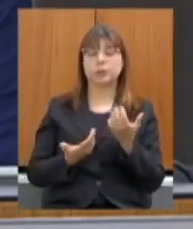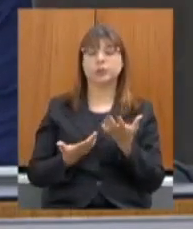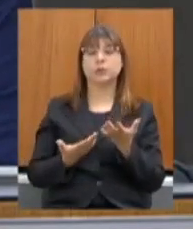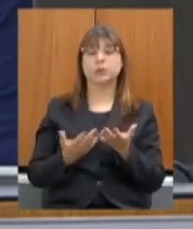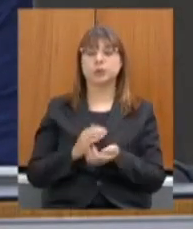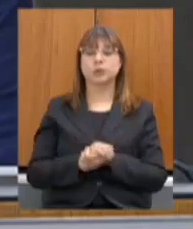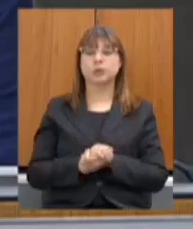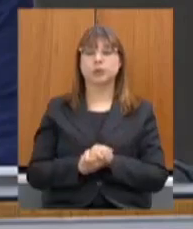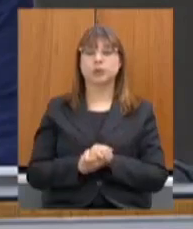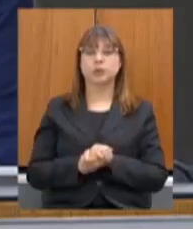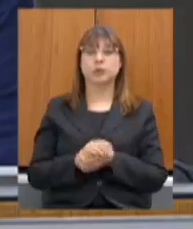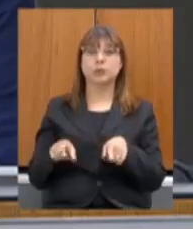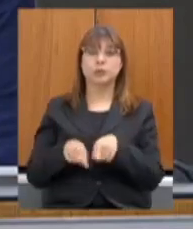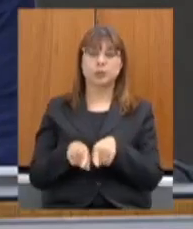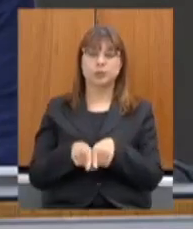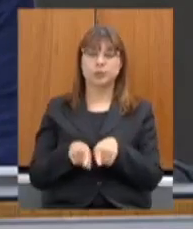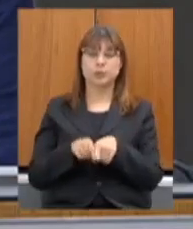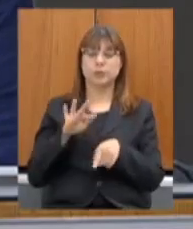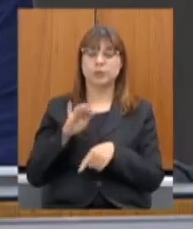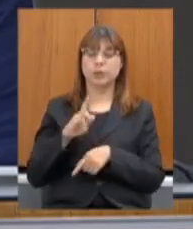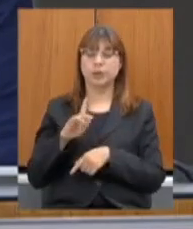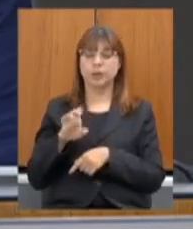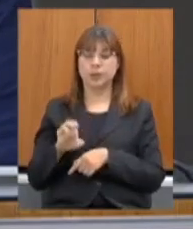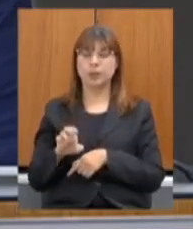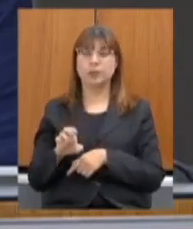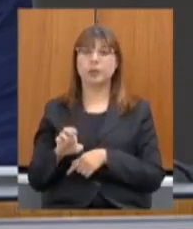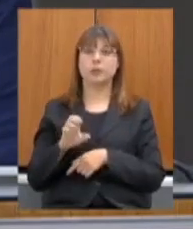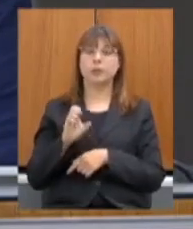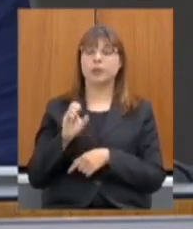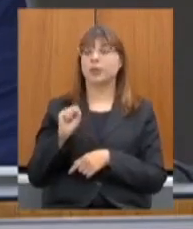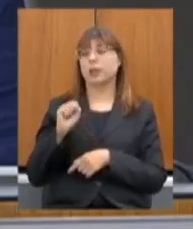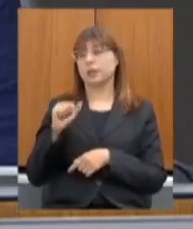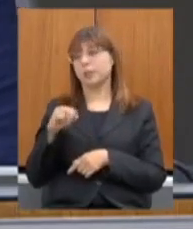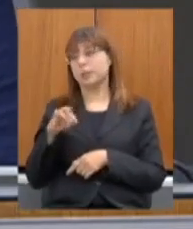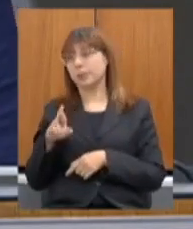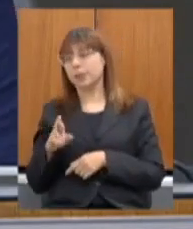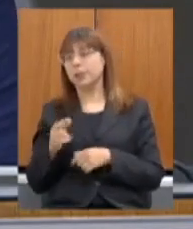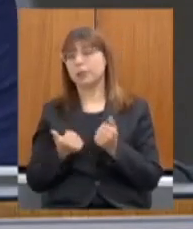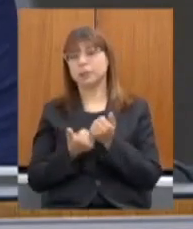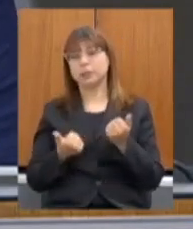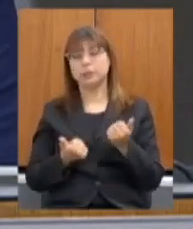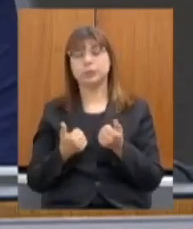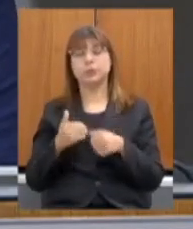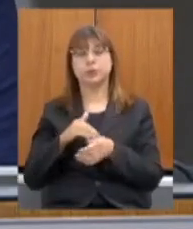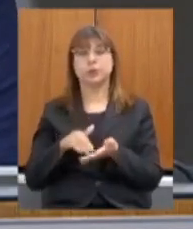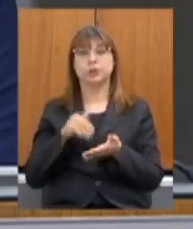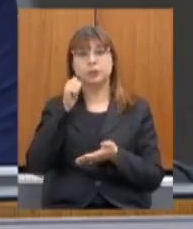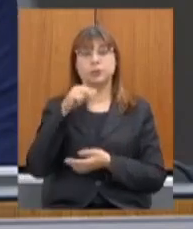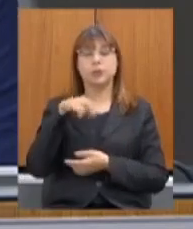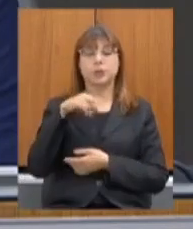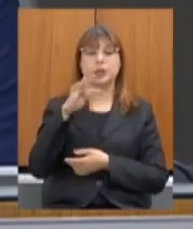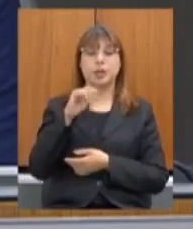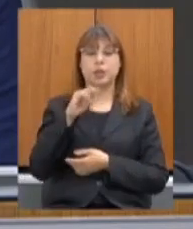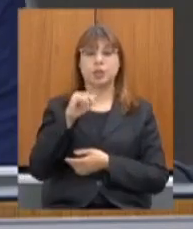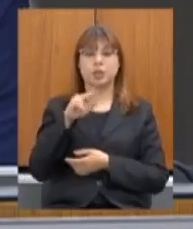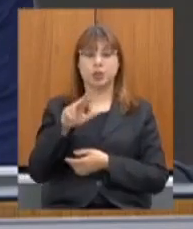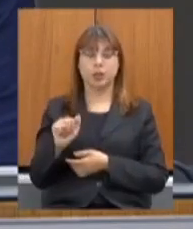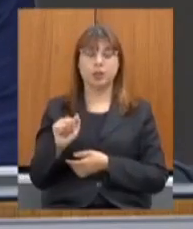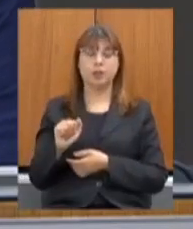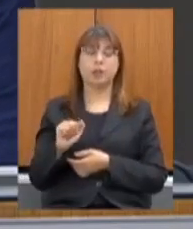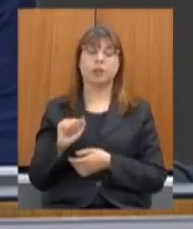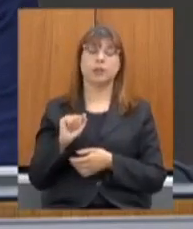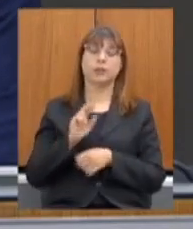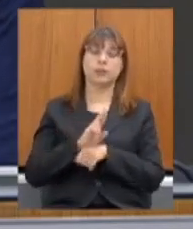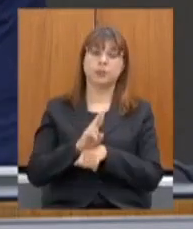gabinete, Juliano Fisicaro, Felipe Melo e Samir Moisés, nossos subsecretários, e a Tatiana Moraes, que representa aqui a comunicação da Secretaria de